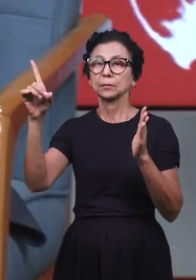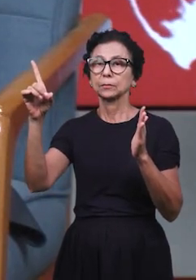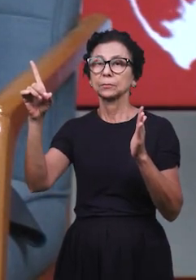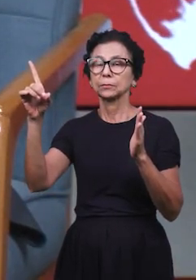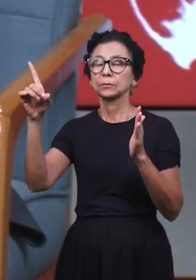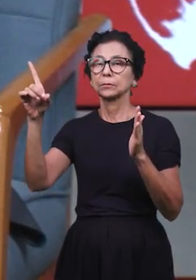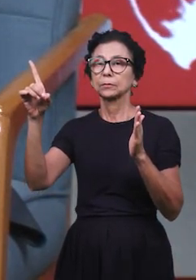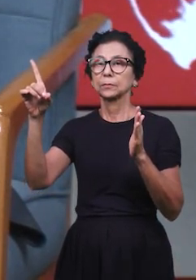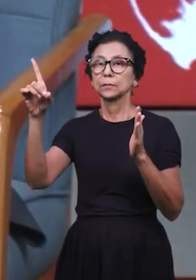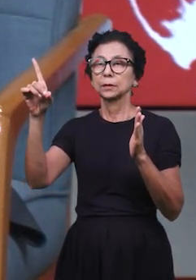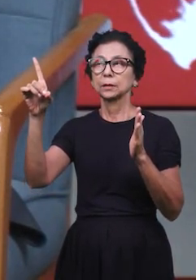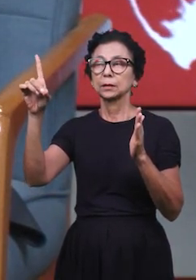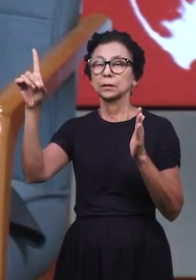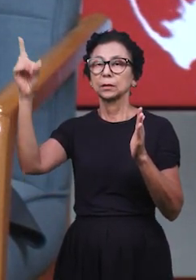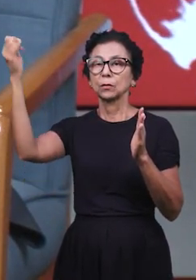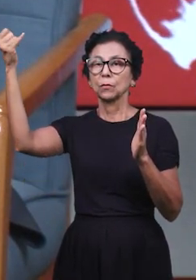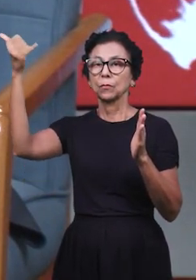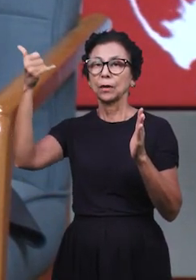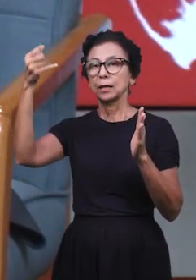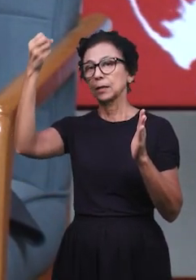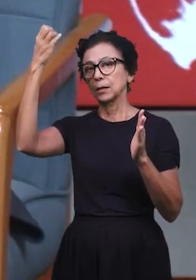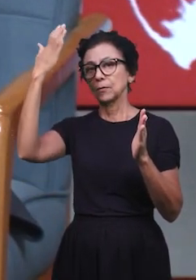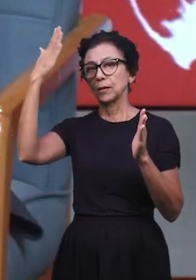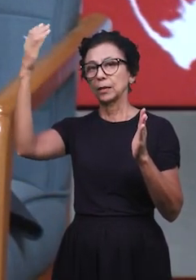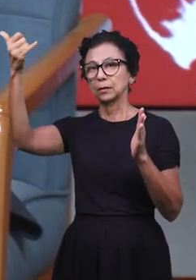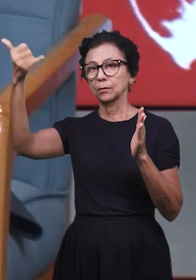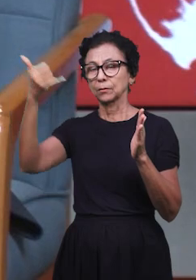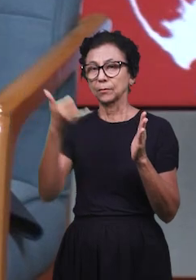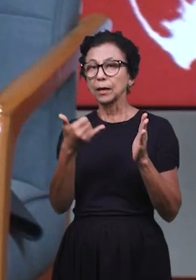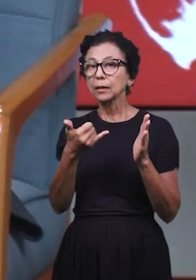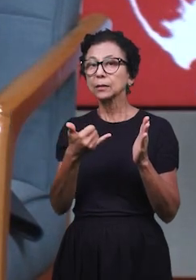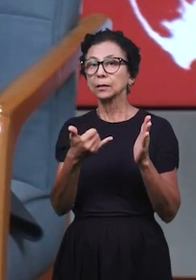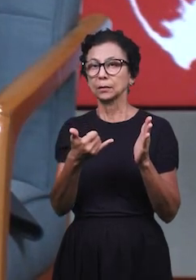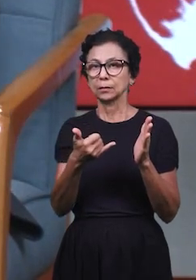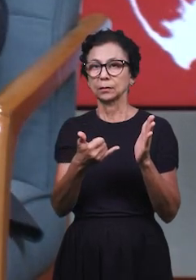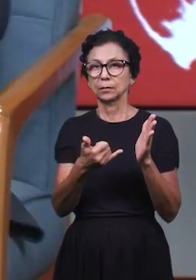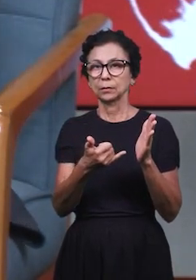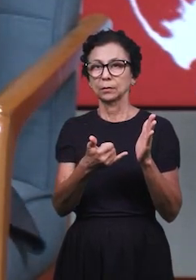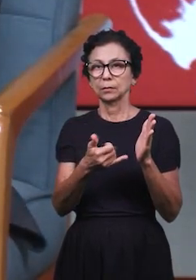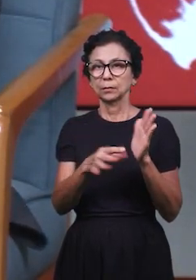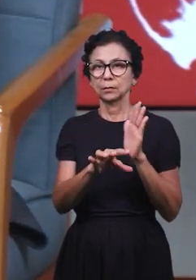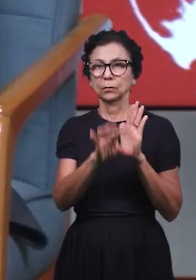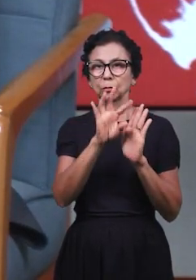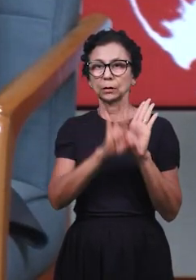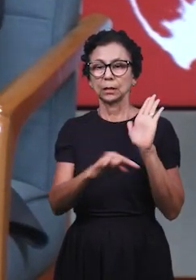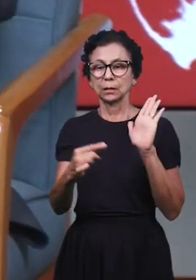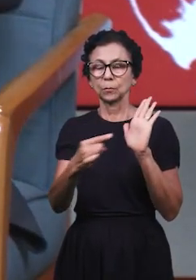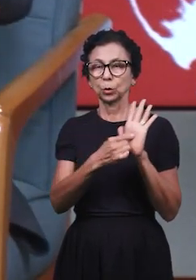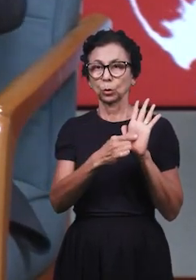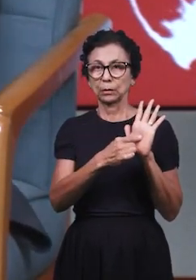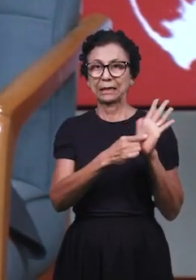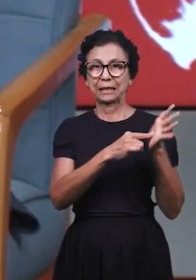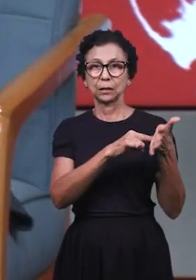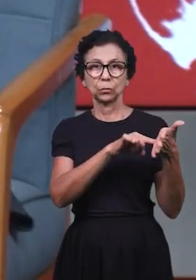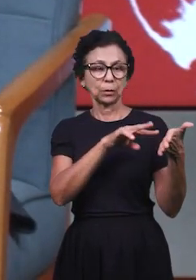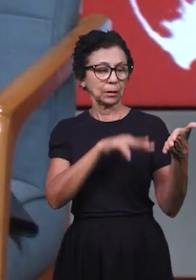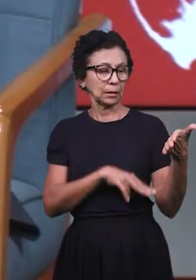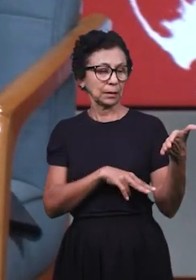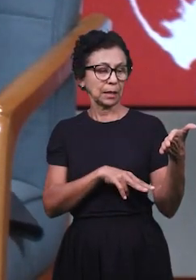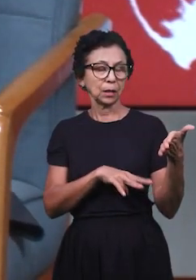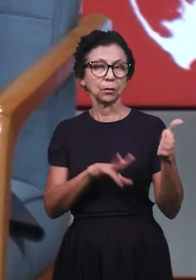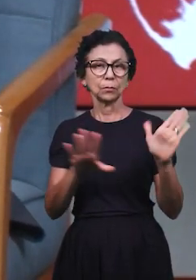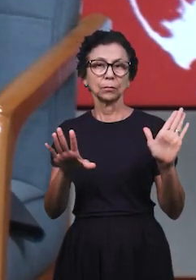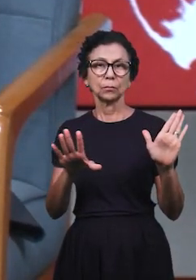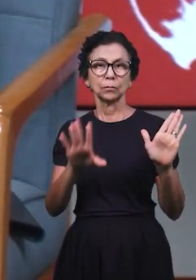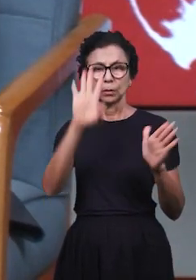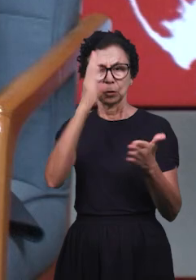a ela pela palavra. Quando a palavra disse aquilo para ela, a responsabilidade dela sai dela e vai para o